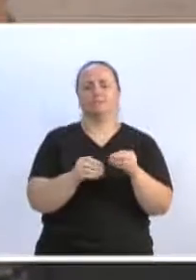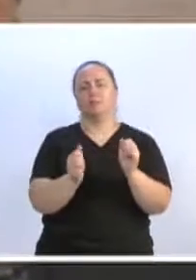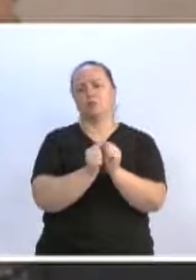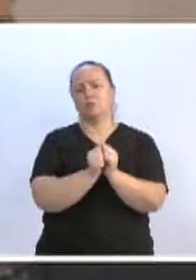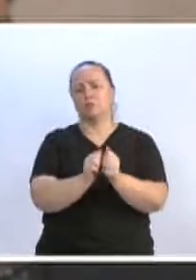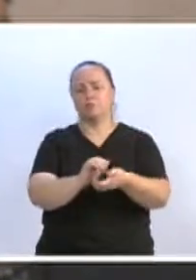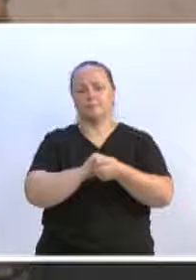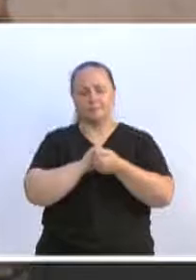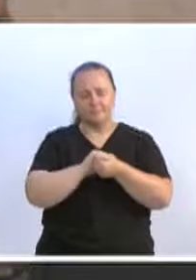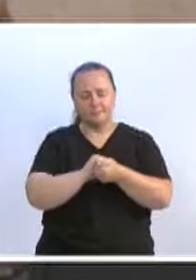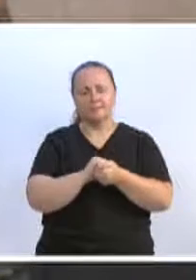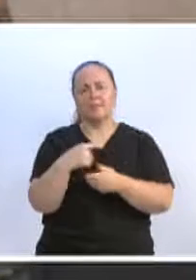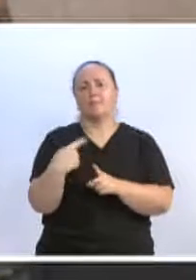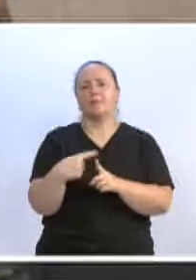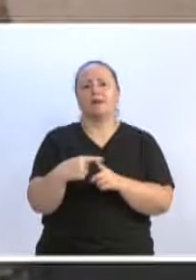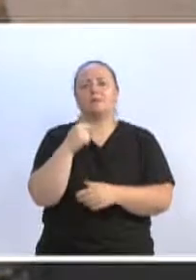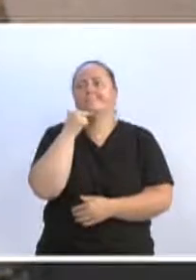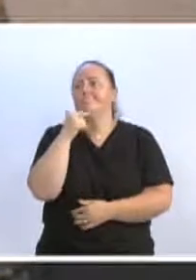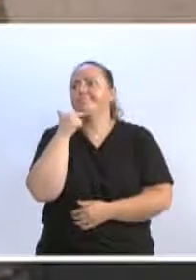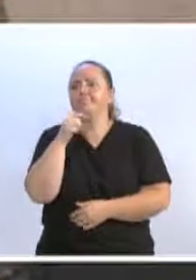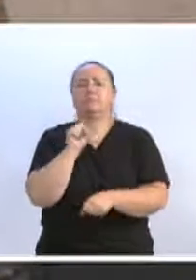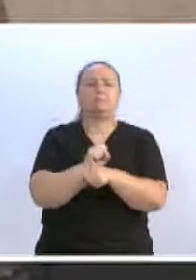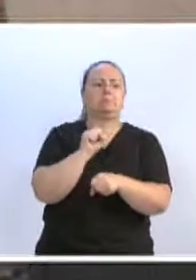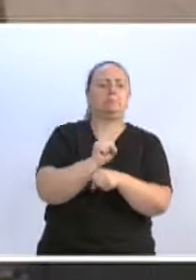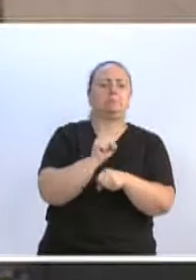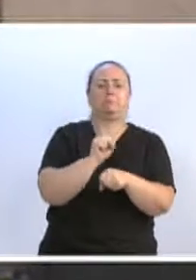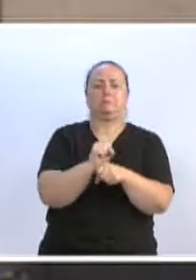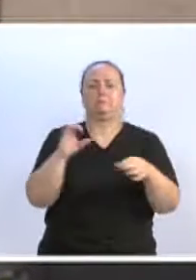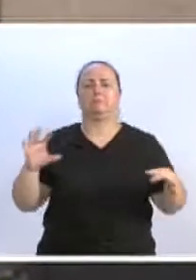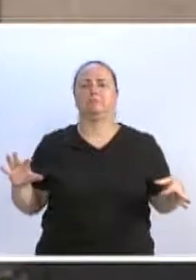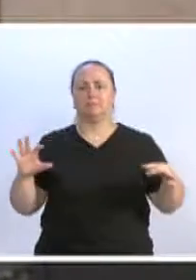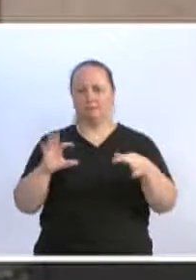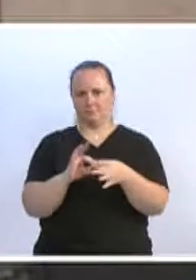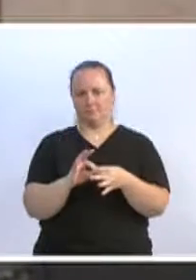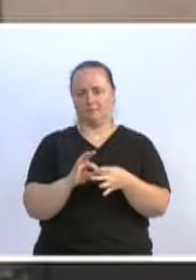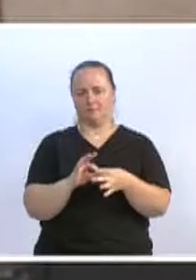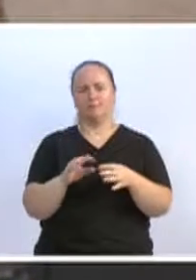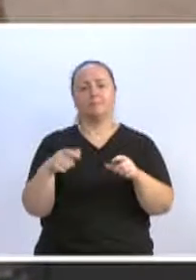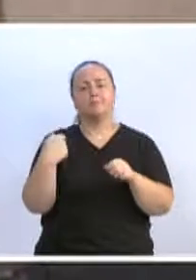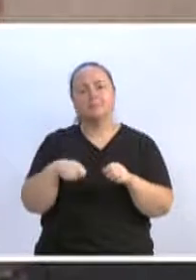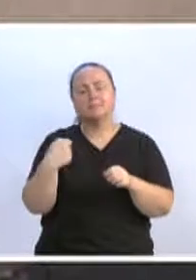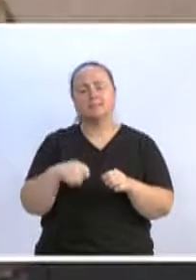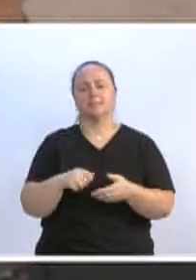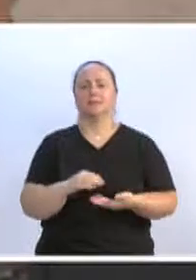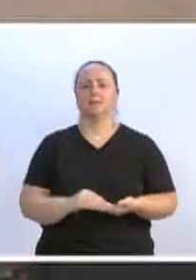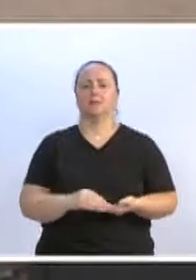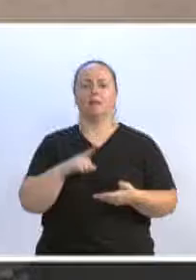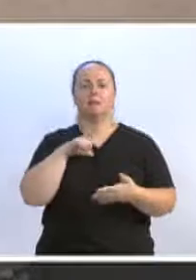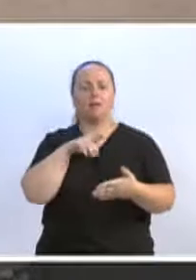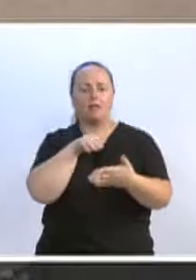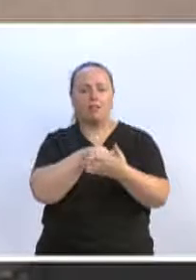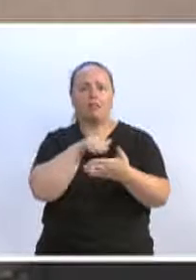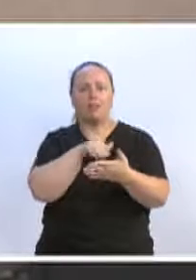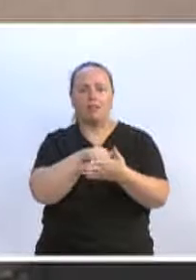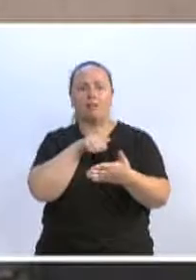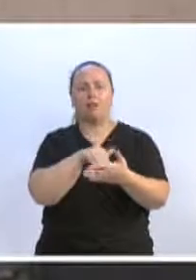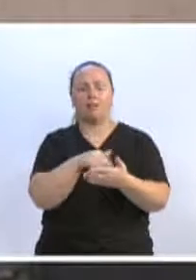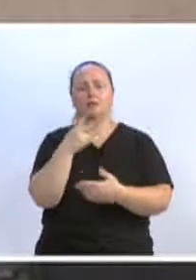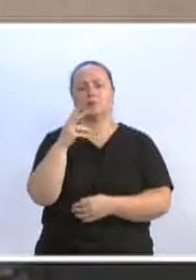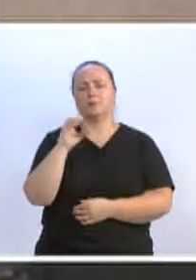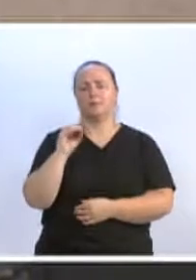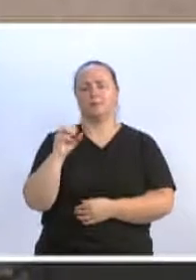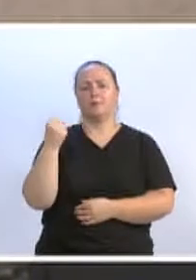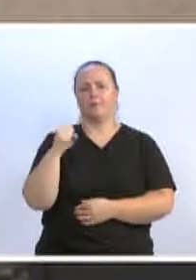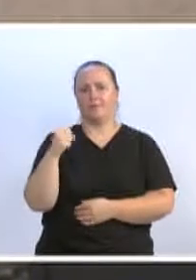seu pronunciamento porque não dá mais para esperar pela ligação da garcia sequer desobstruir aquela rua veículos interditado desde 2008 se consegue resolver